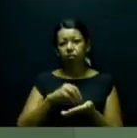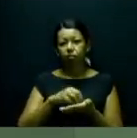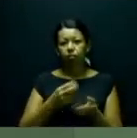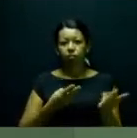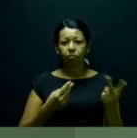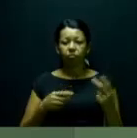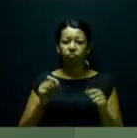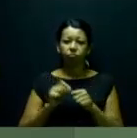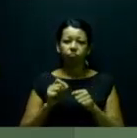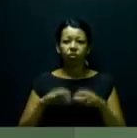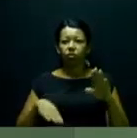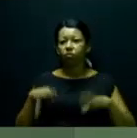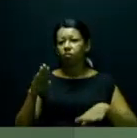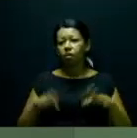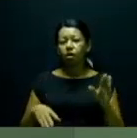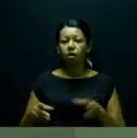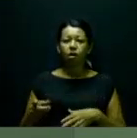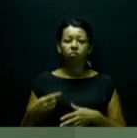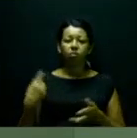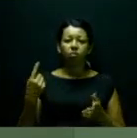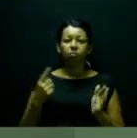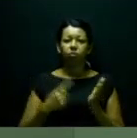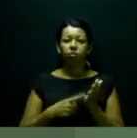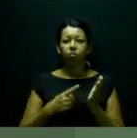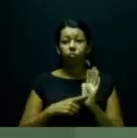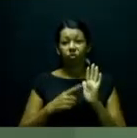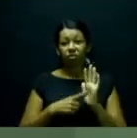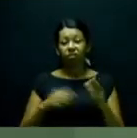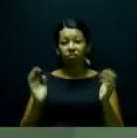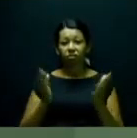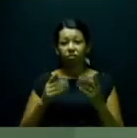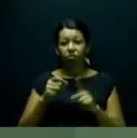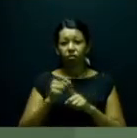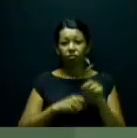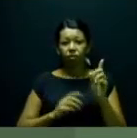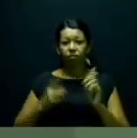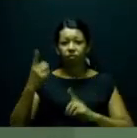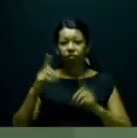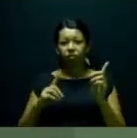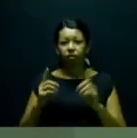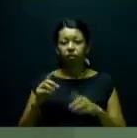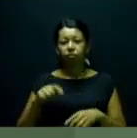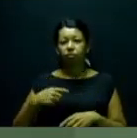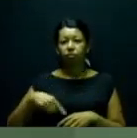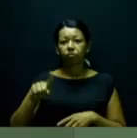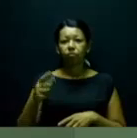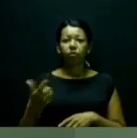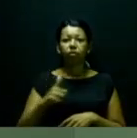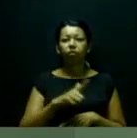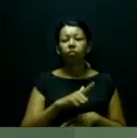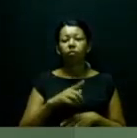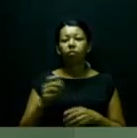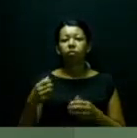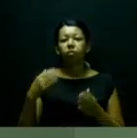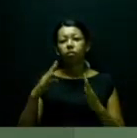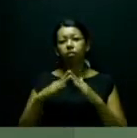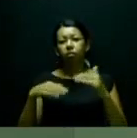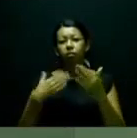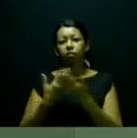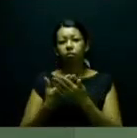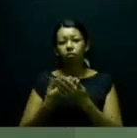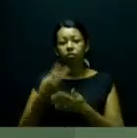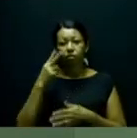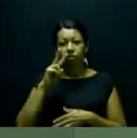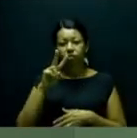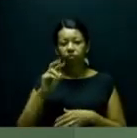atender a demanda e comprovado agora, no mês de fevereiro, quando estive em várias escolas e deparei